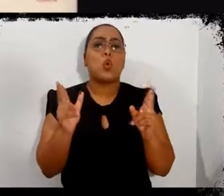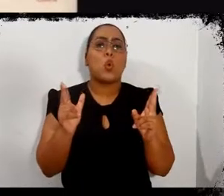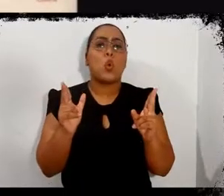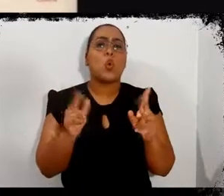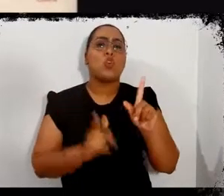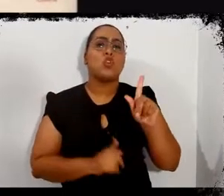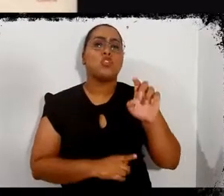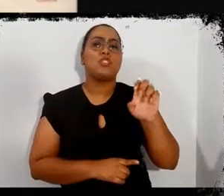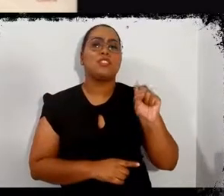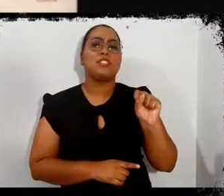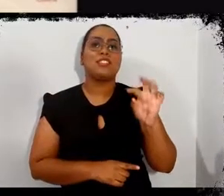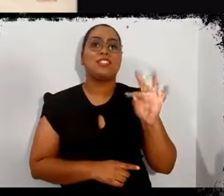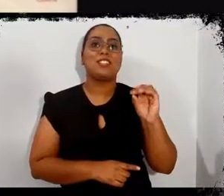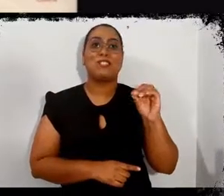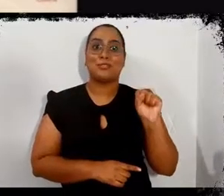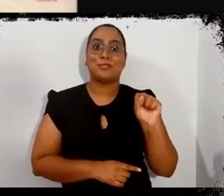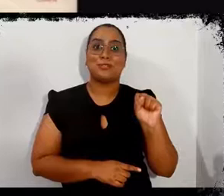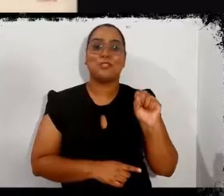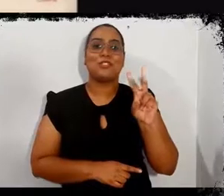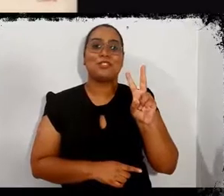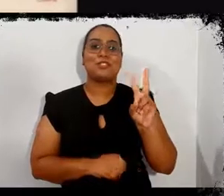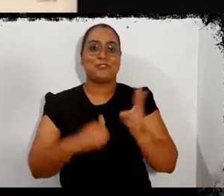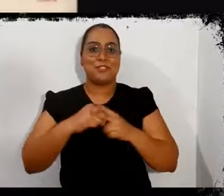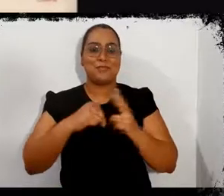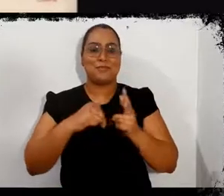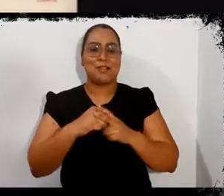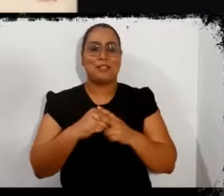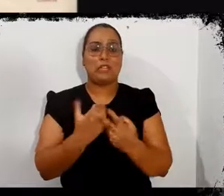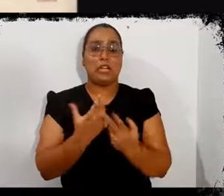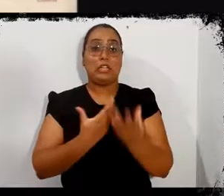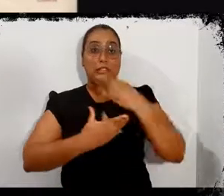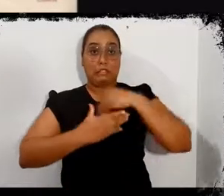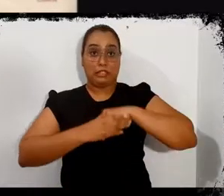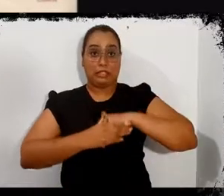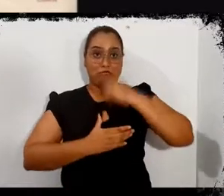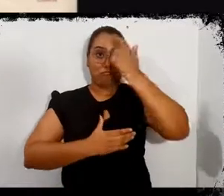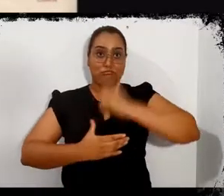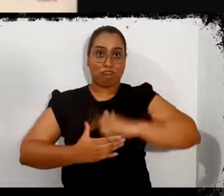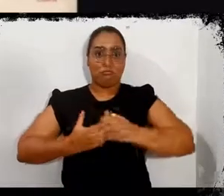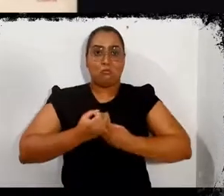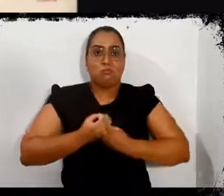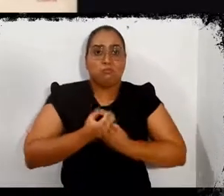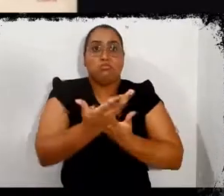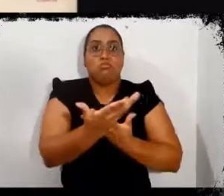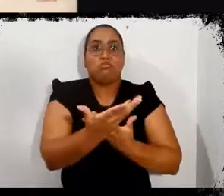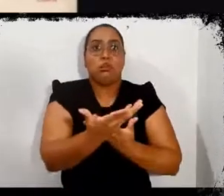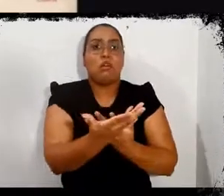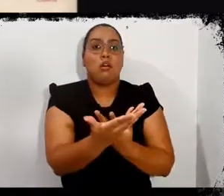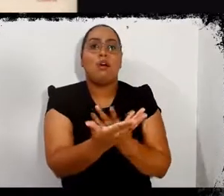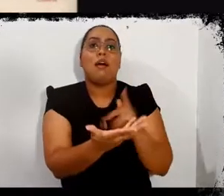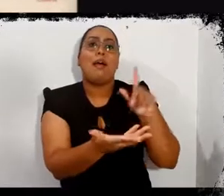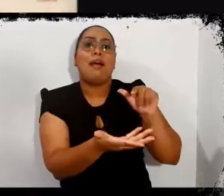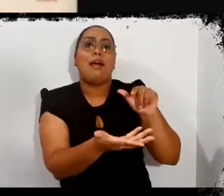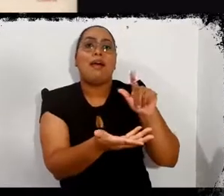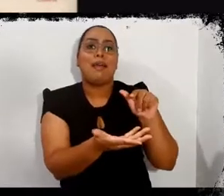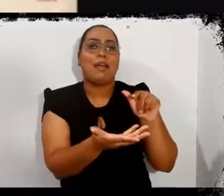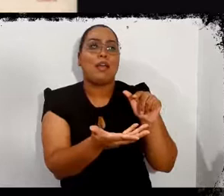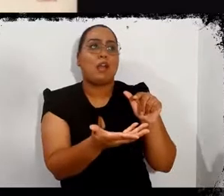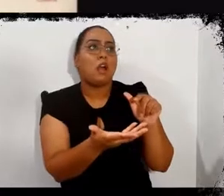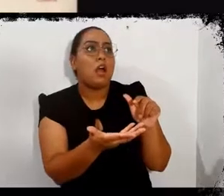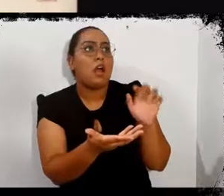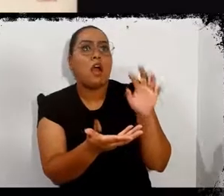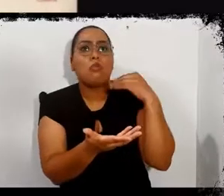por Jolles é o conto. A forma conto, descrita pelo